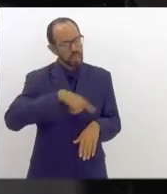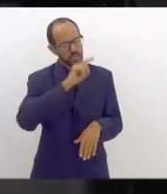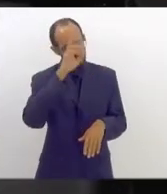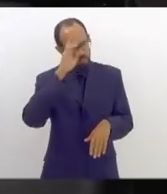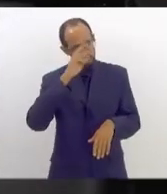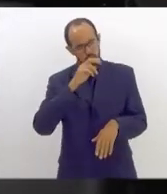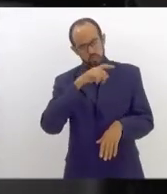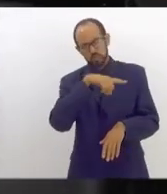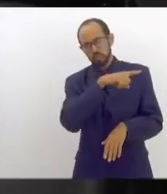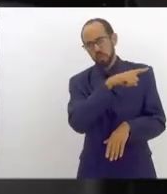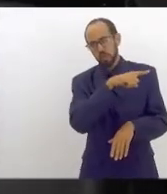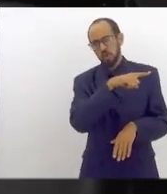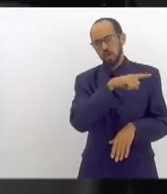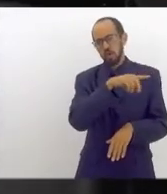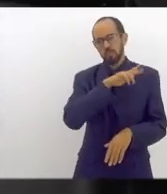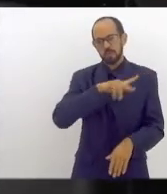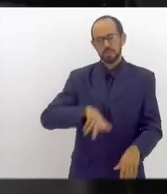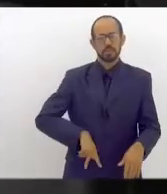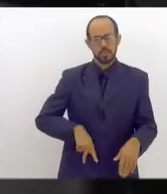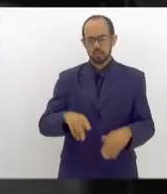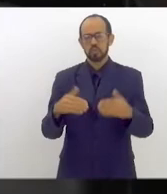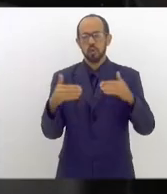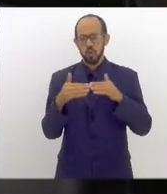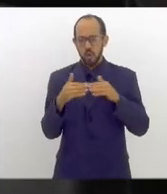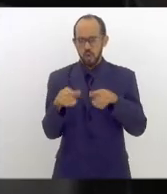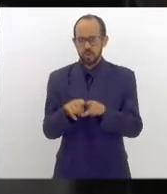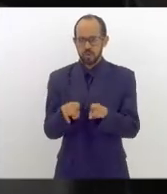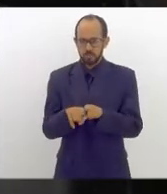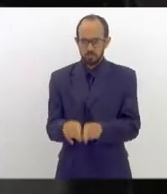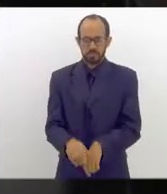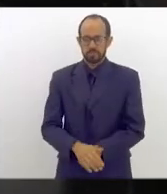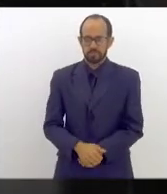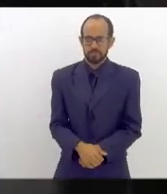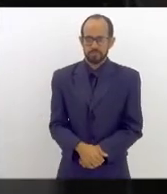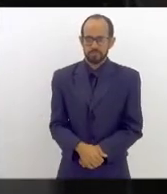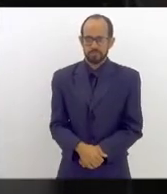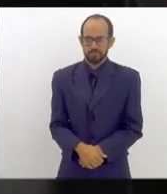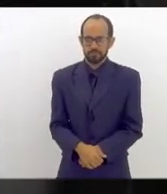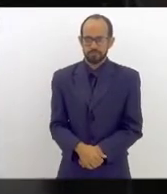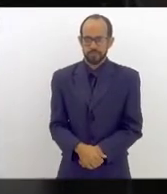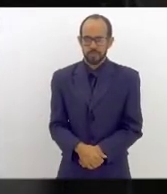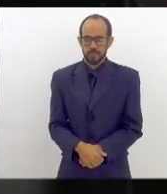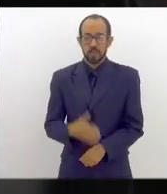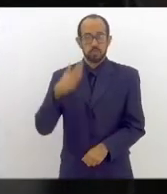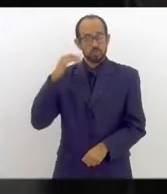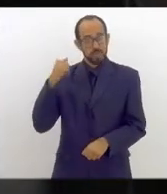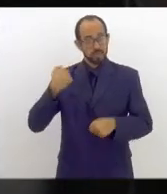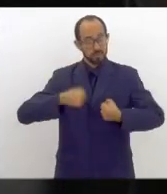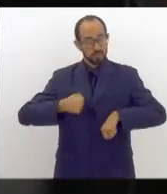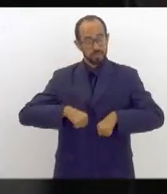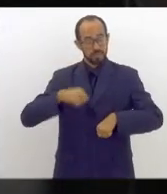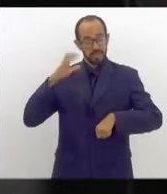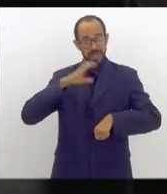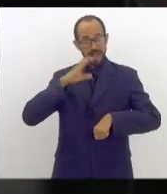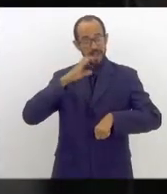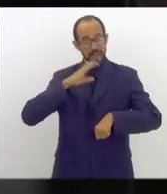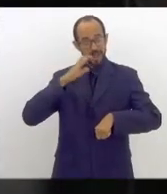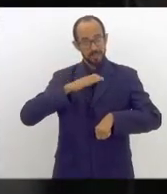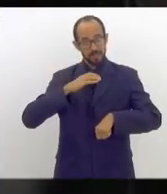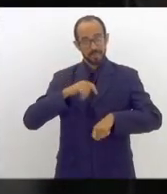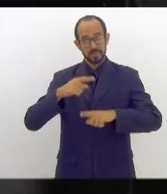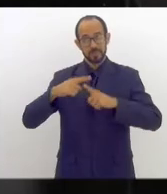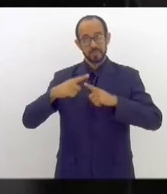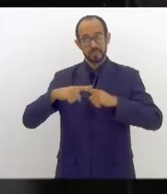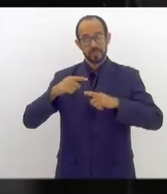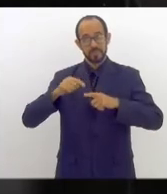isso certamente pois muito bem eu também sei que tem que ser rápido que eu já vinha várias